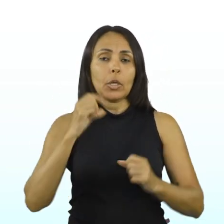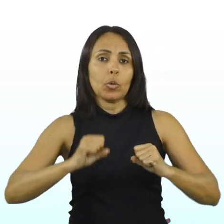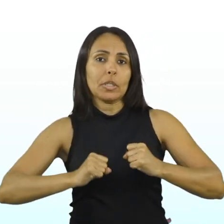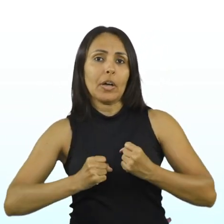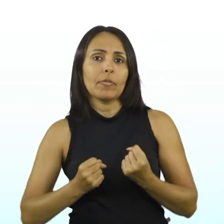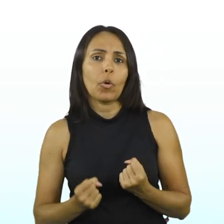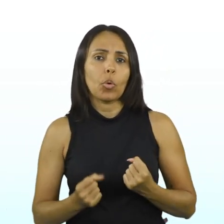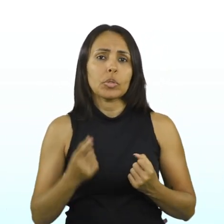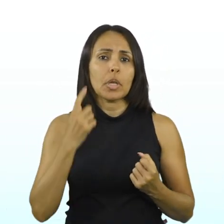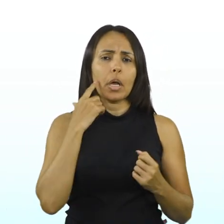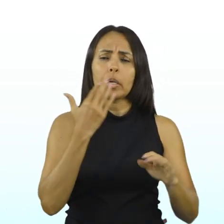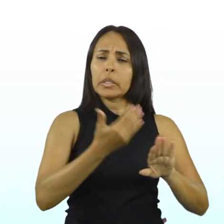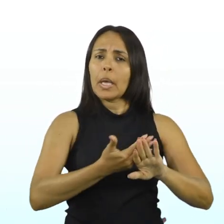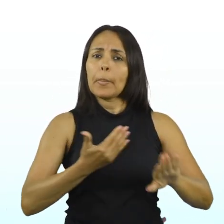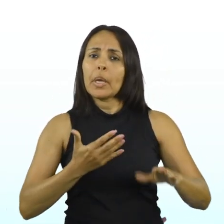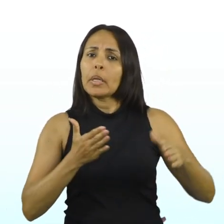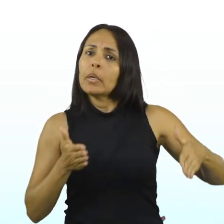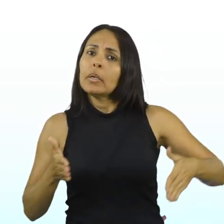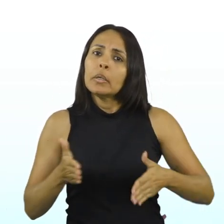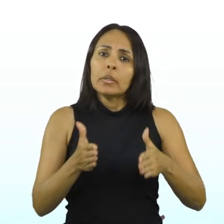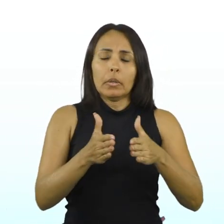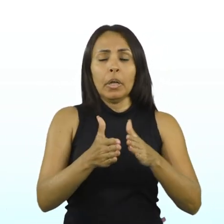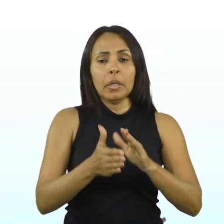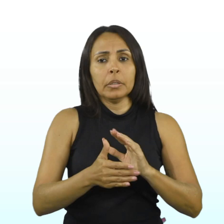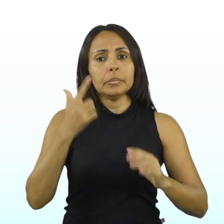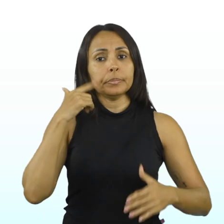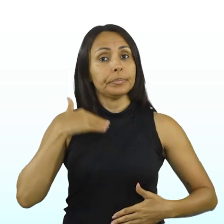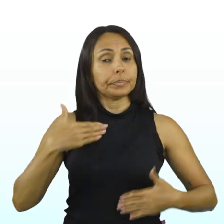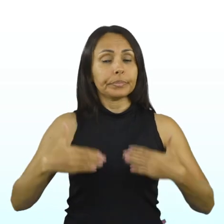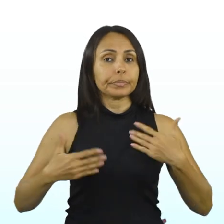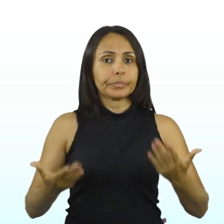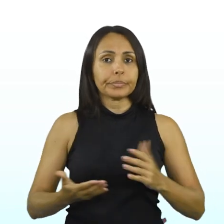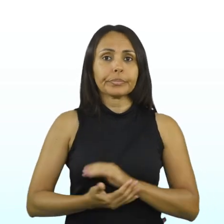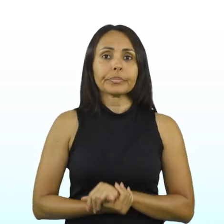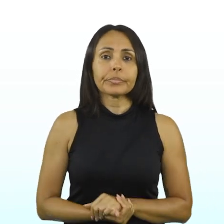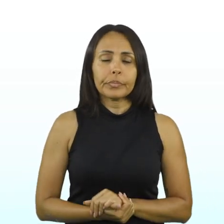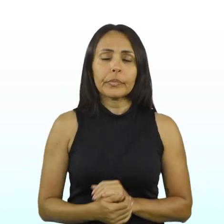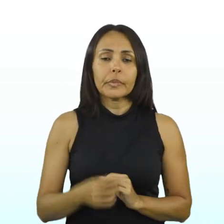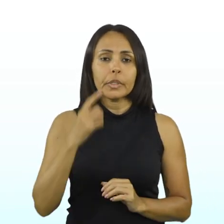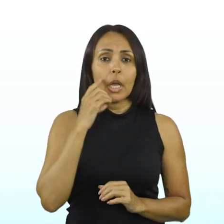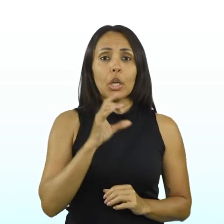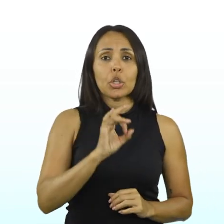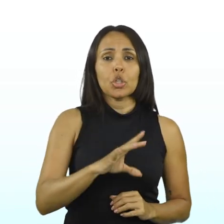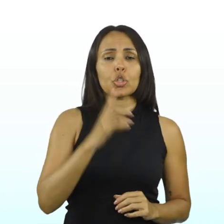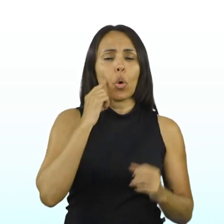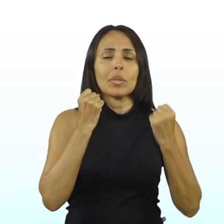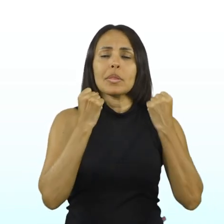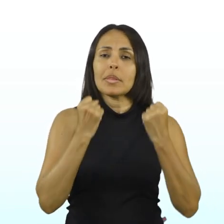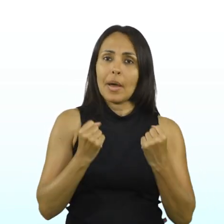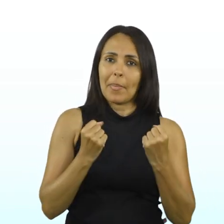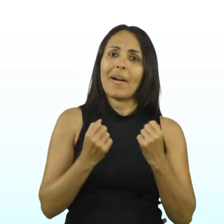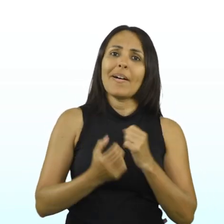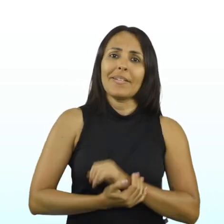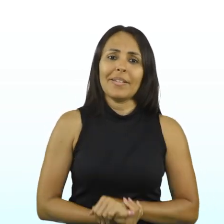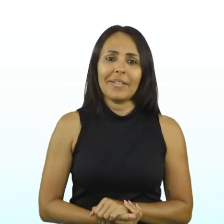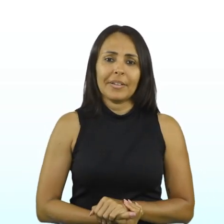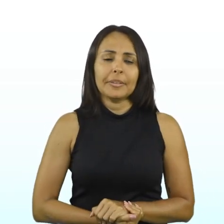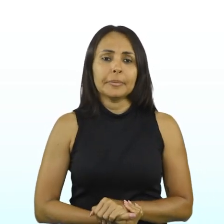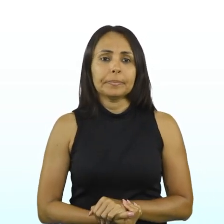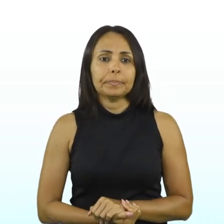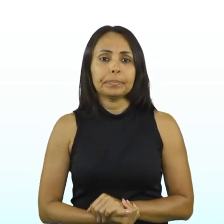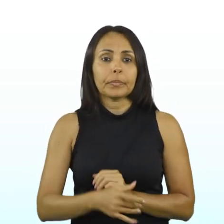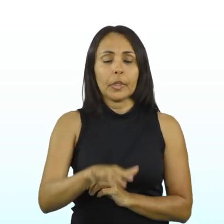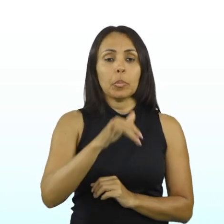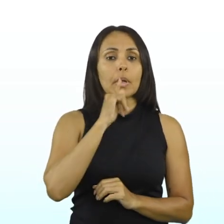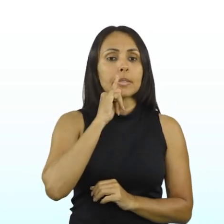força-peso independe da trajetória adotada pelo corpo, e sim apenas da massa, gravidade e essa altura.